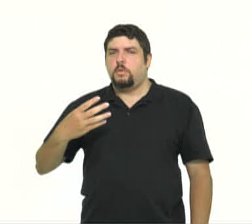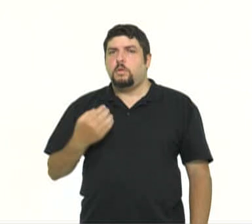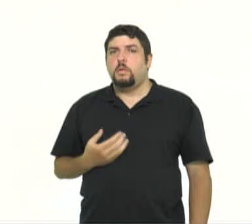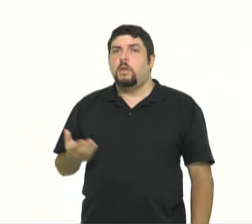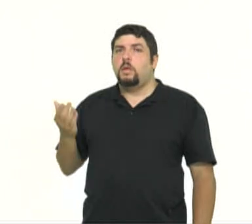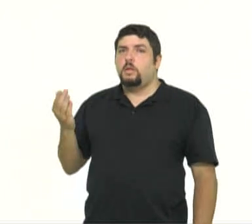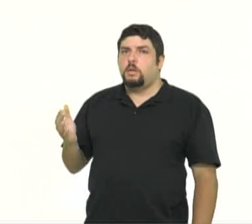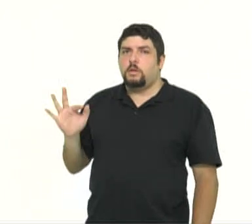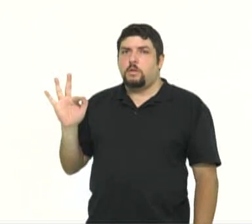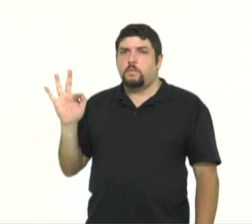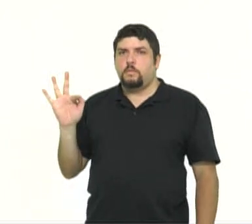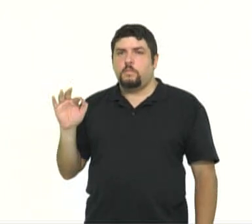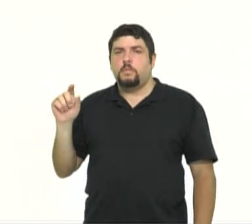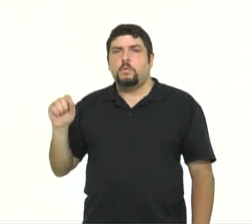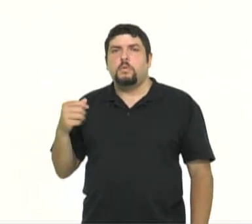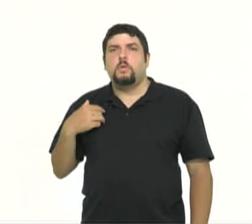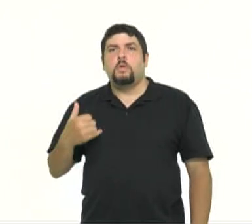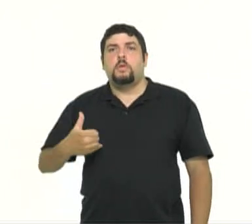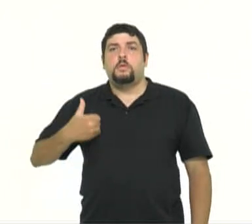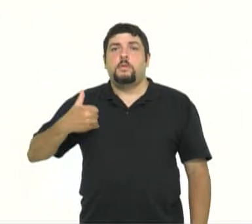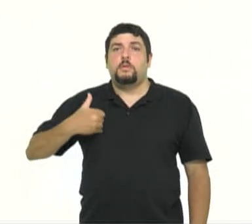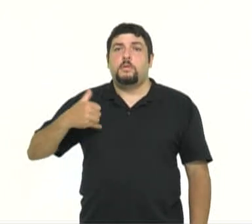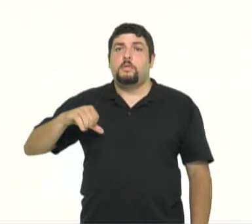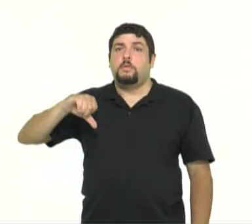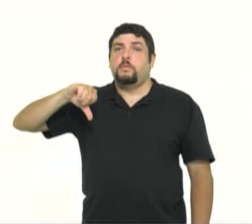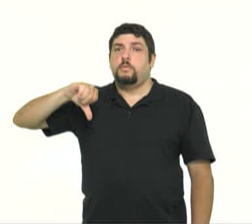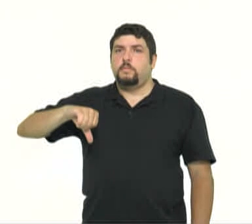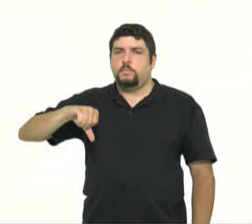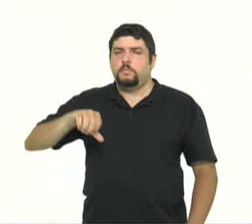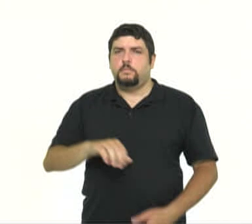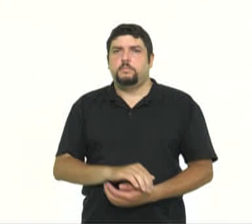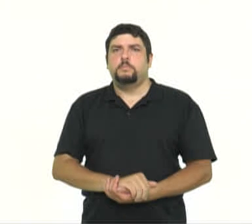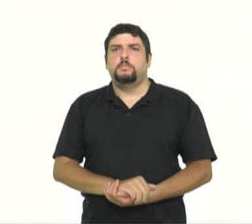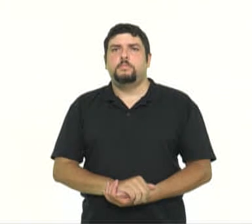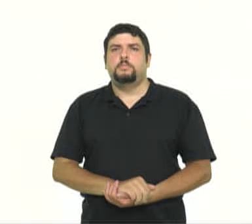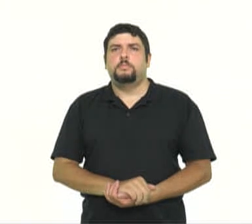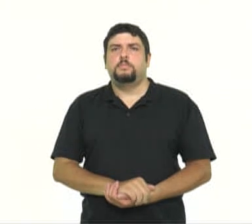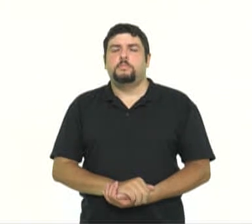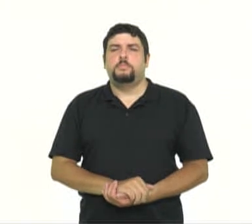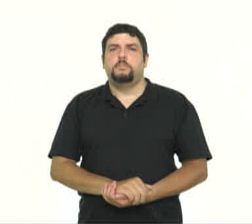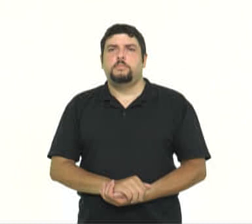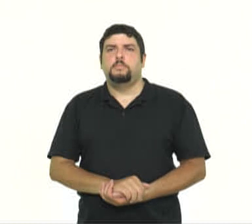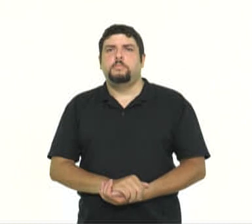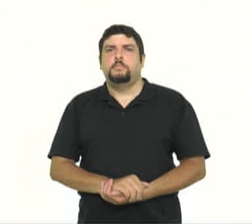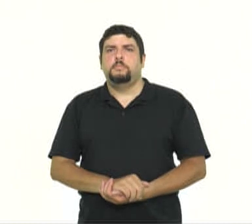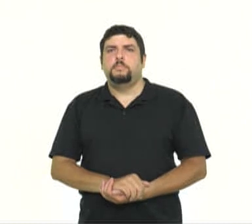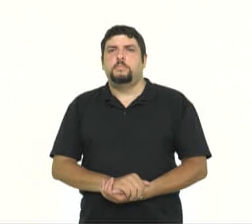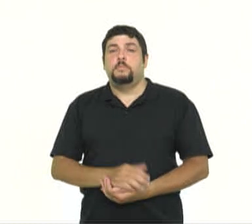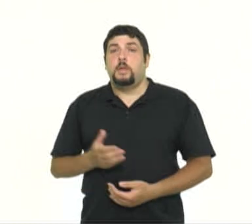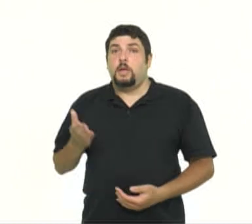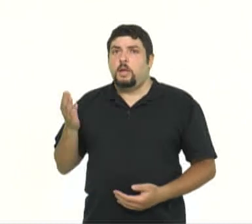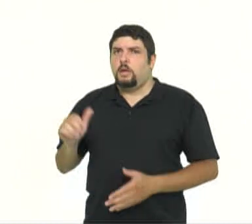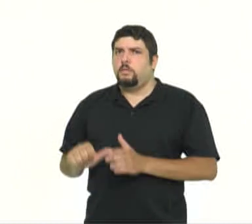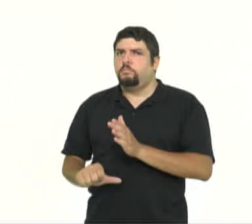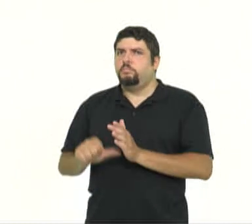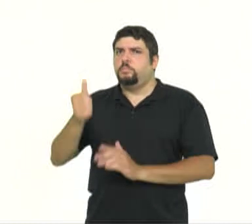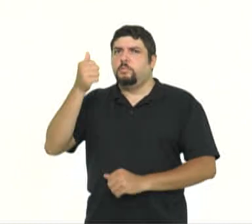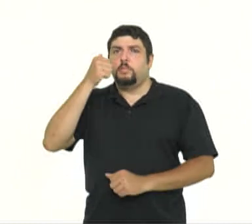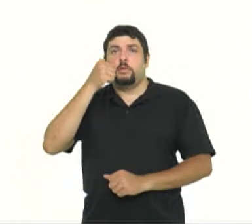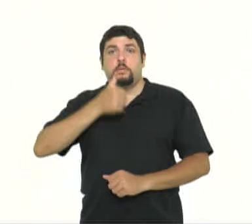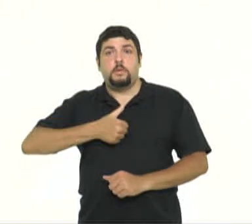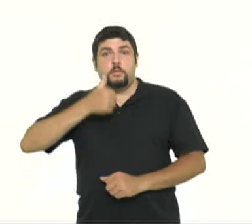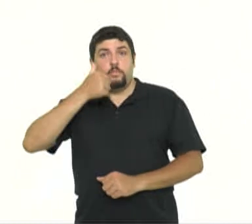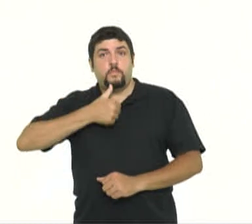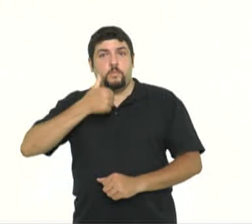Florbela contava com apenas 9 anos de idade. Ela foi uma das primeiras mulheres de